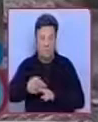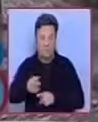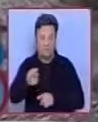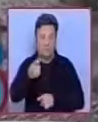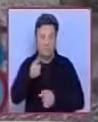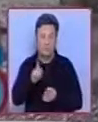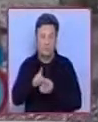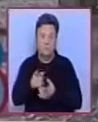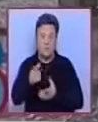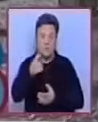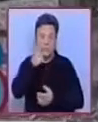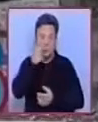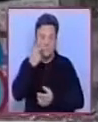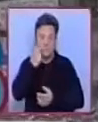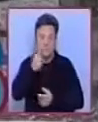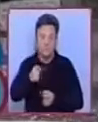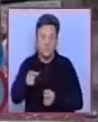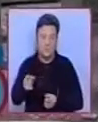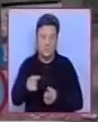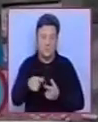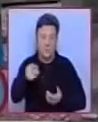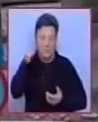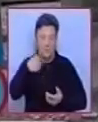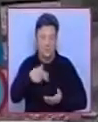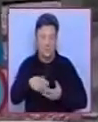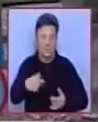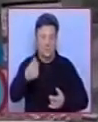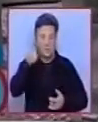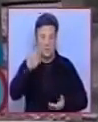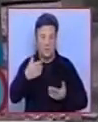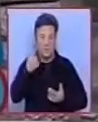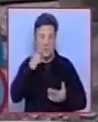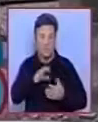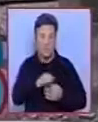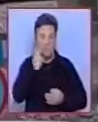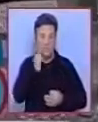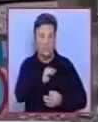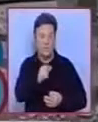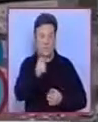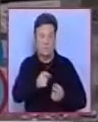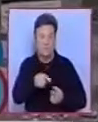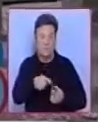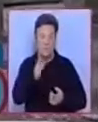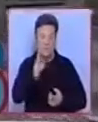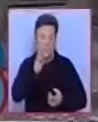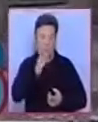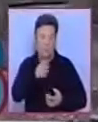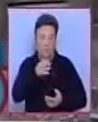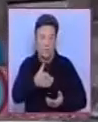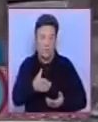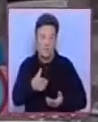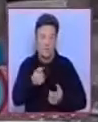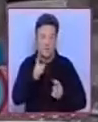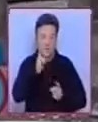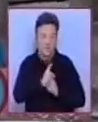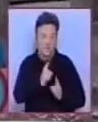pessoas. Toca muito no esta aldeia onde estamos, tem uma história que tem a ver com a vida das pessoas e é isso que é rico contar. E, portanto, é